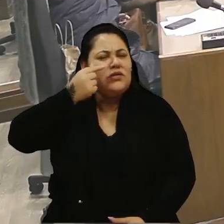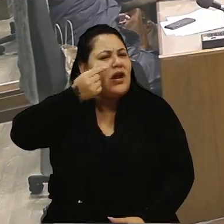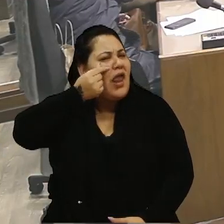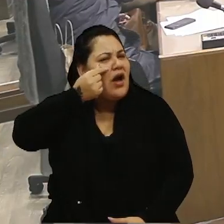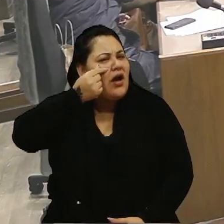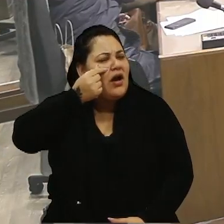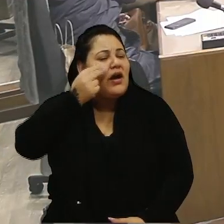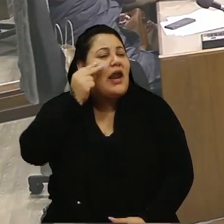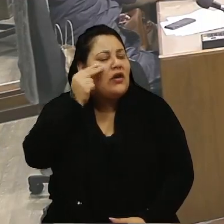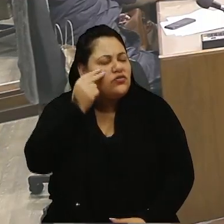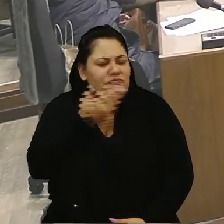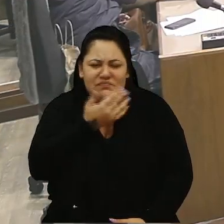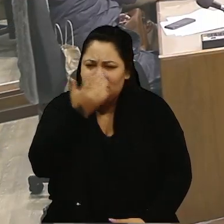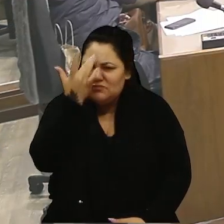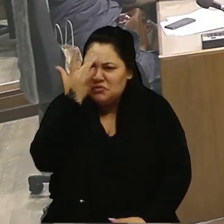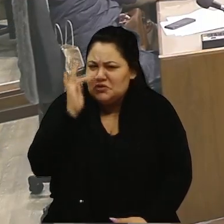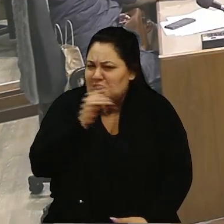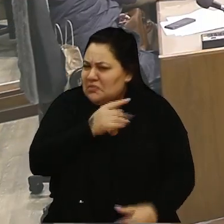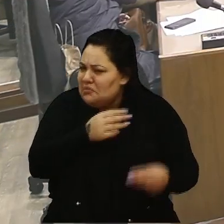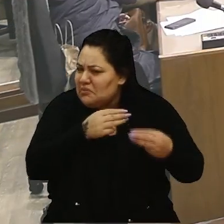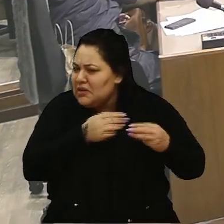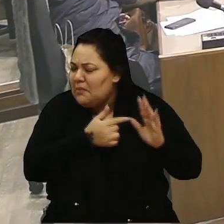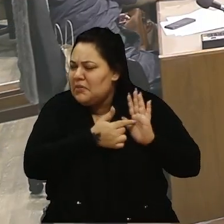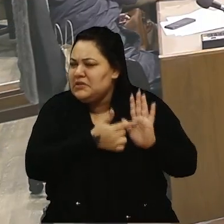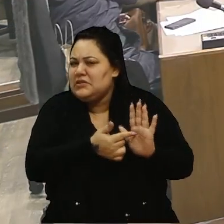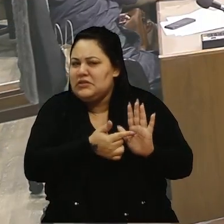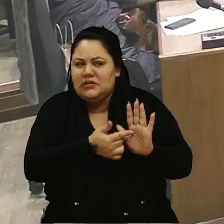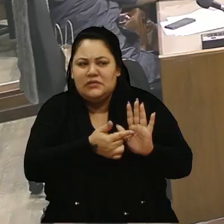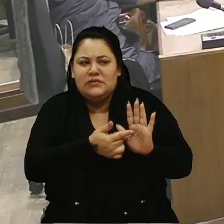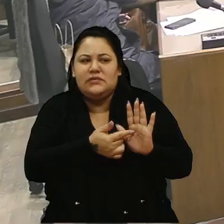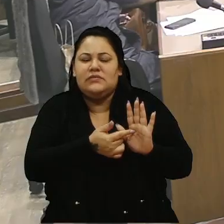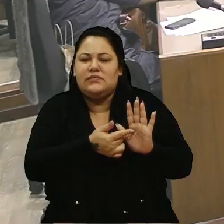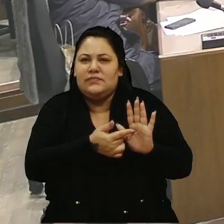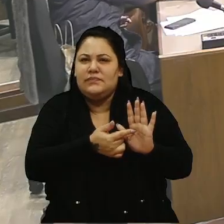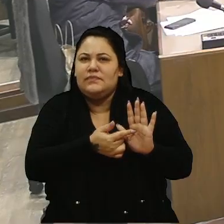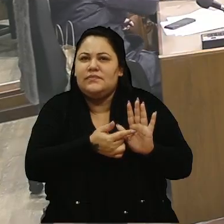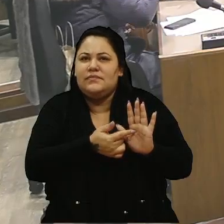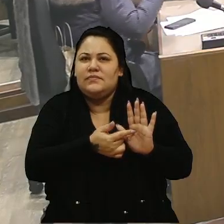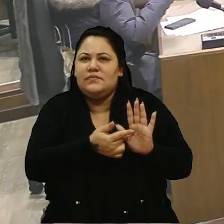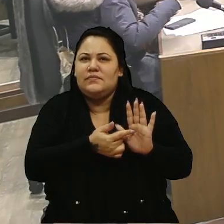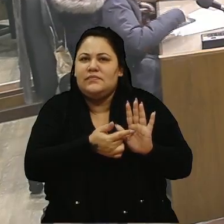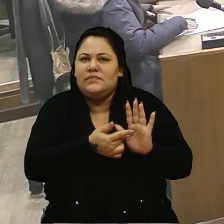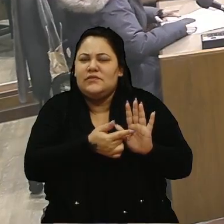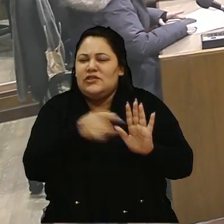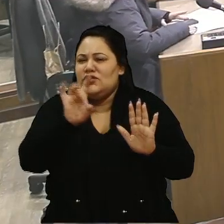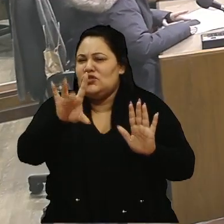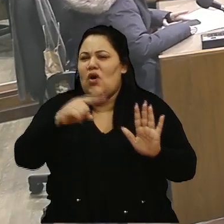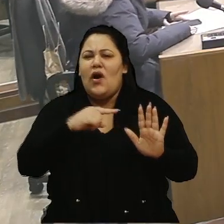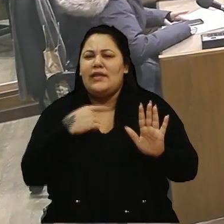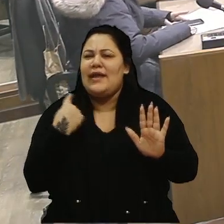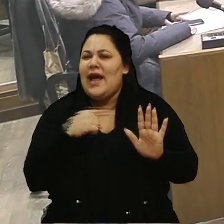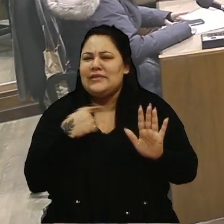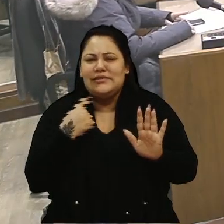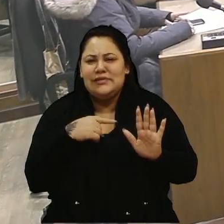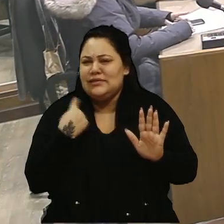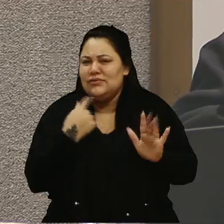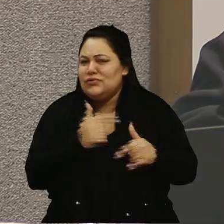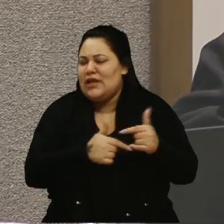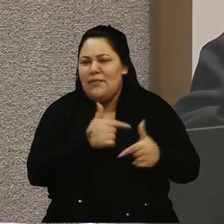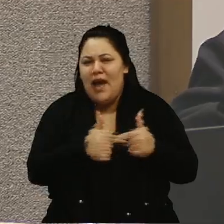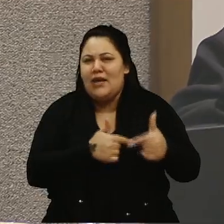mas se essa emenda, se apresentada por Vossa Senhoria, só atrasaria a tramitação do